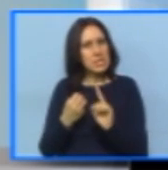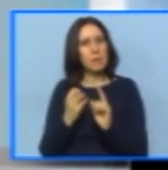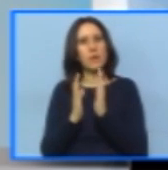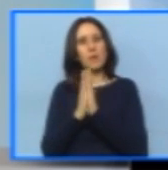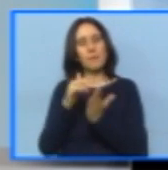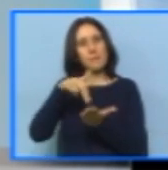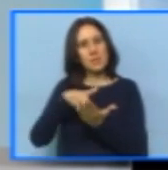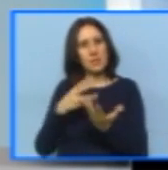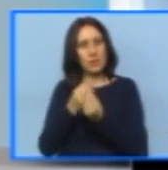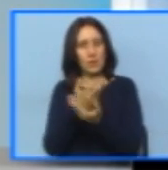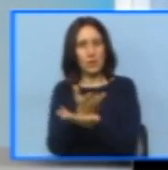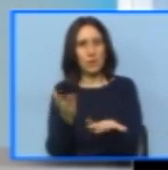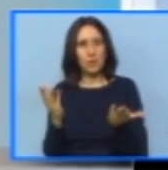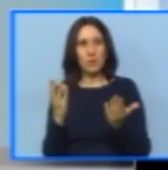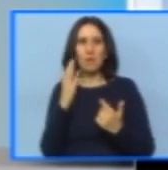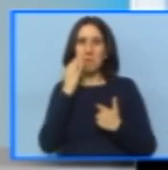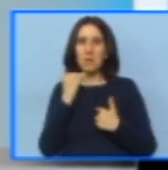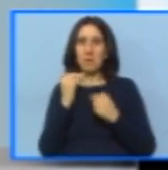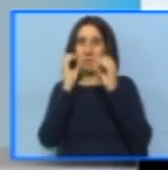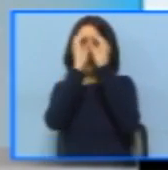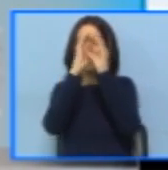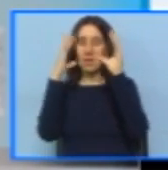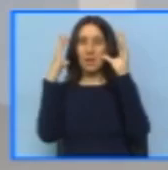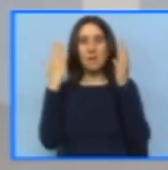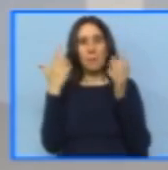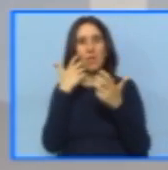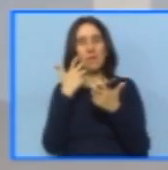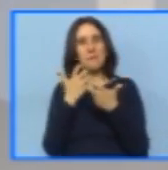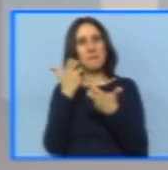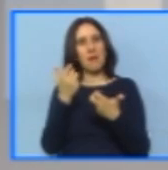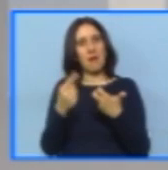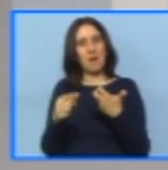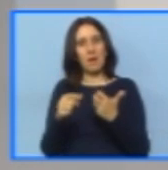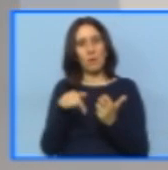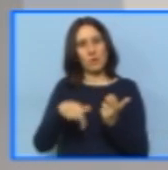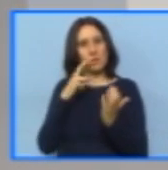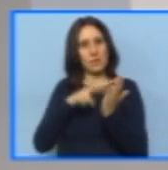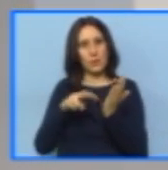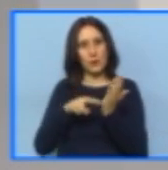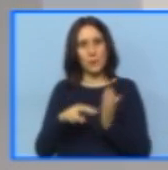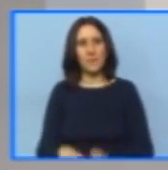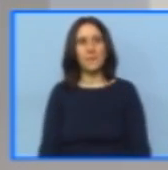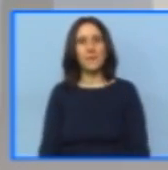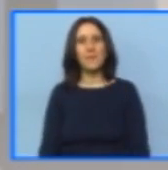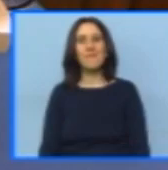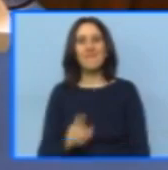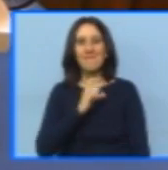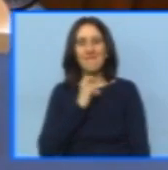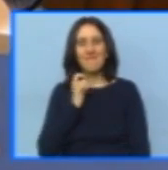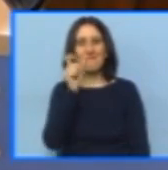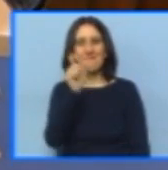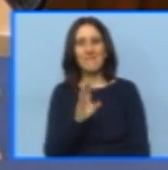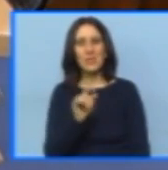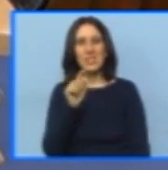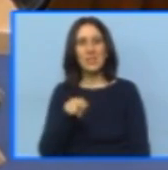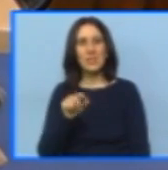está connosco. Penso que pode ser uma ideia que pode ser, digamos, destacada nas leituras de hoje. Veja, Nunes, passados tantos